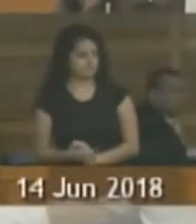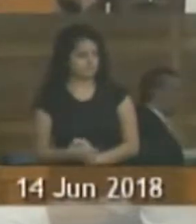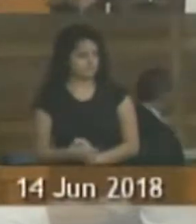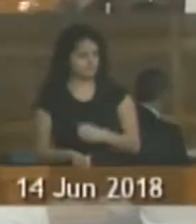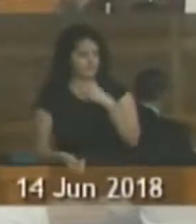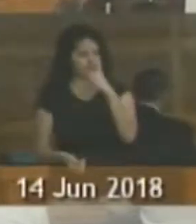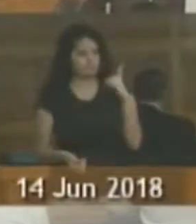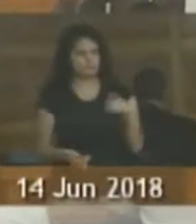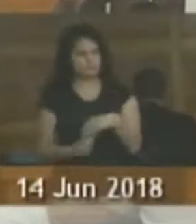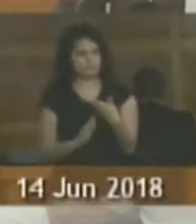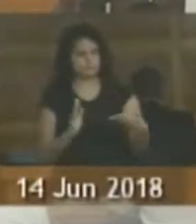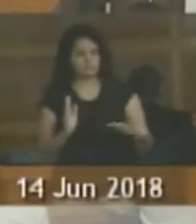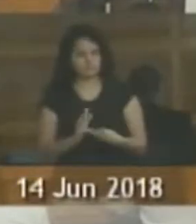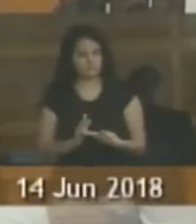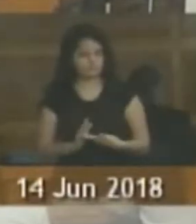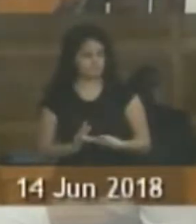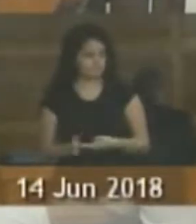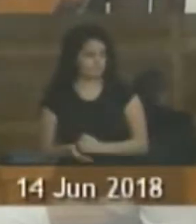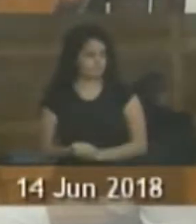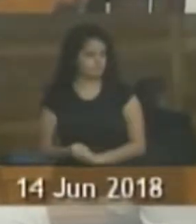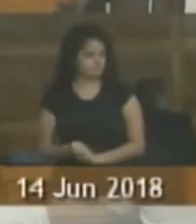Bom dia a todos.